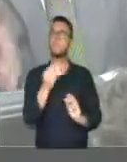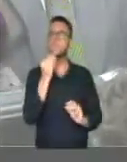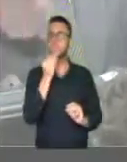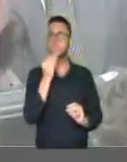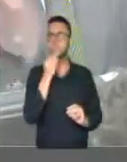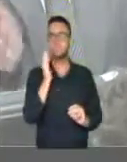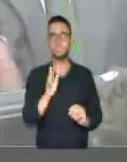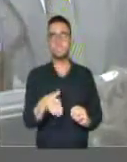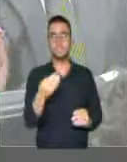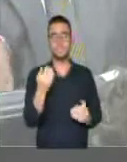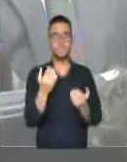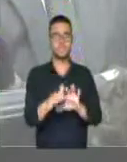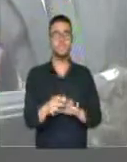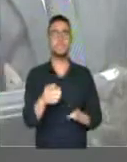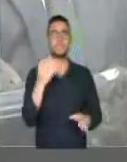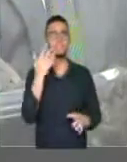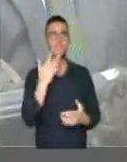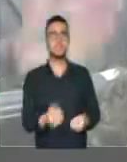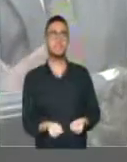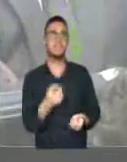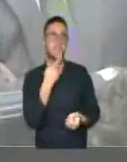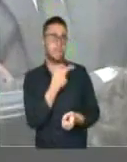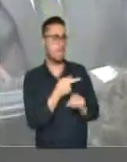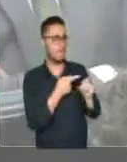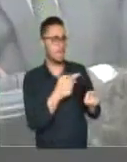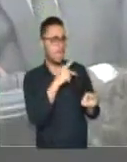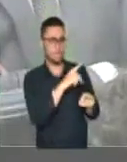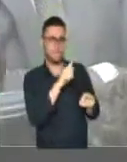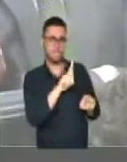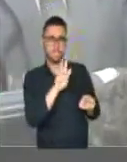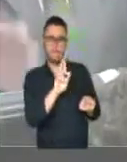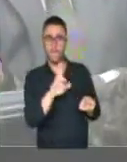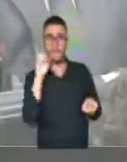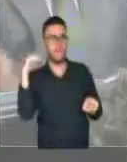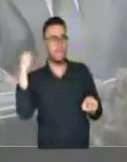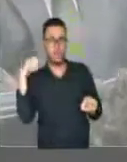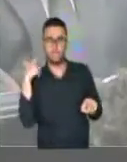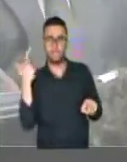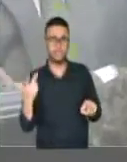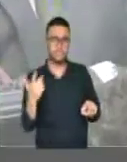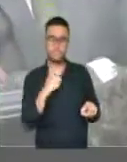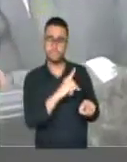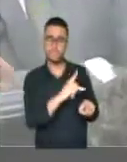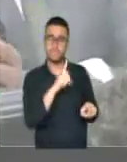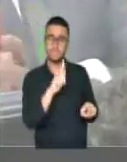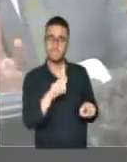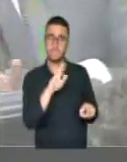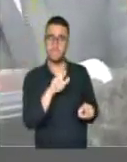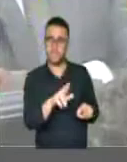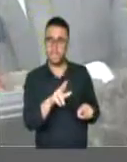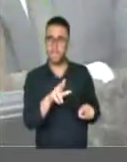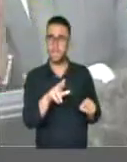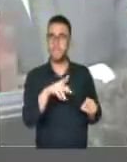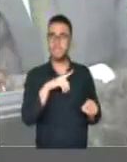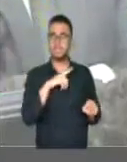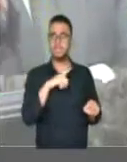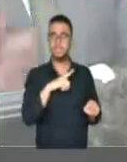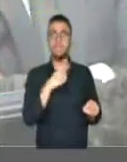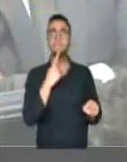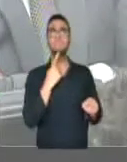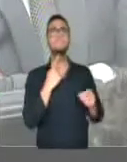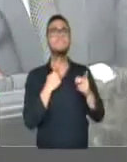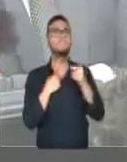Diria: o Procurador-Geral da República pirou. O Procurador-Geral da República está com uma